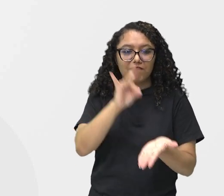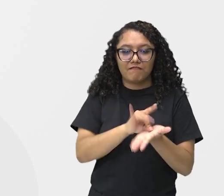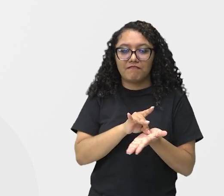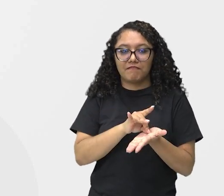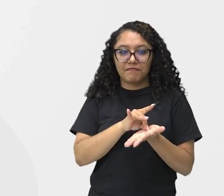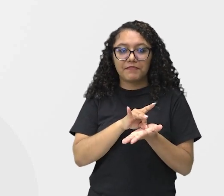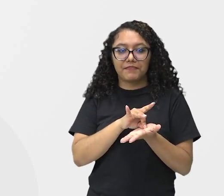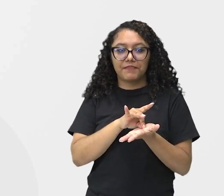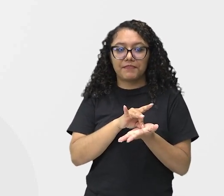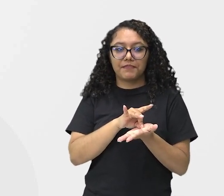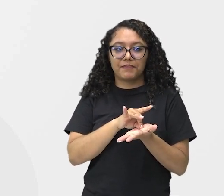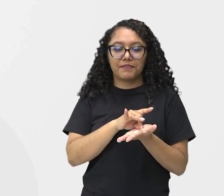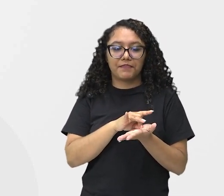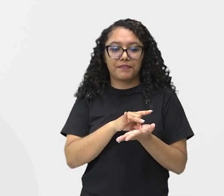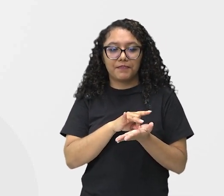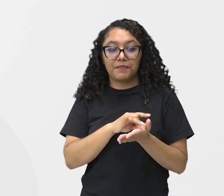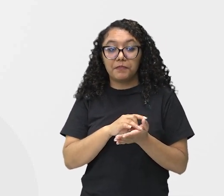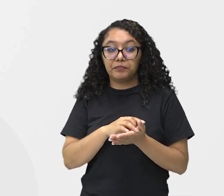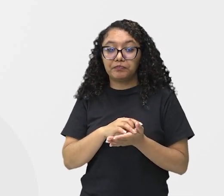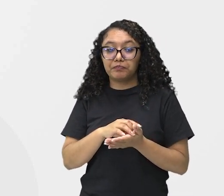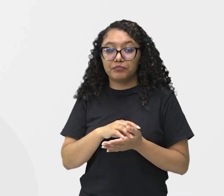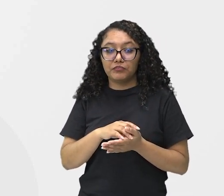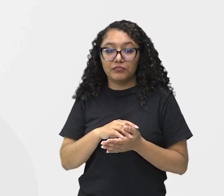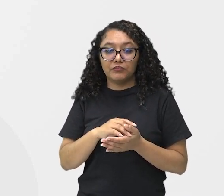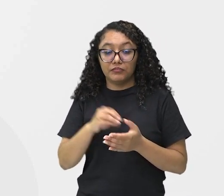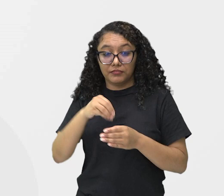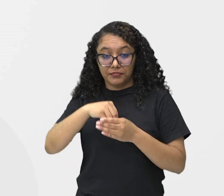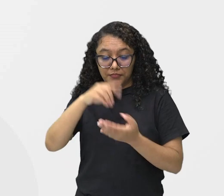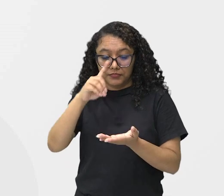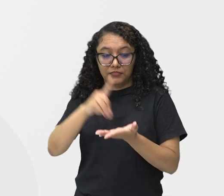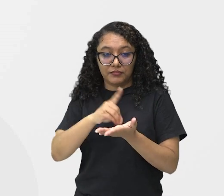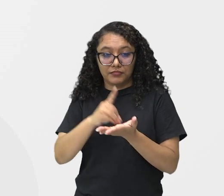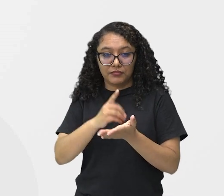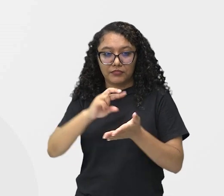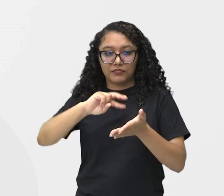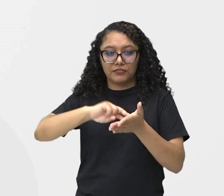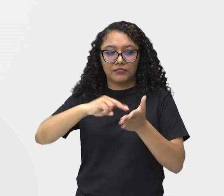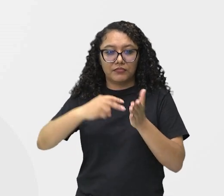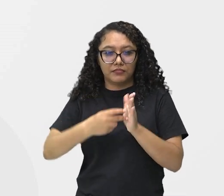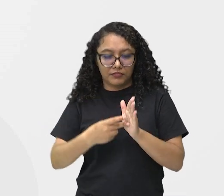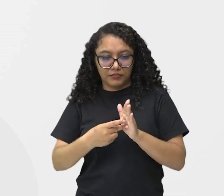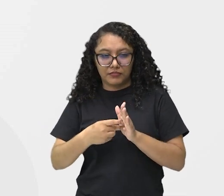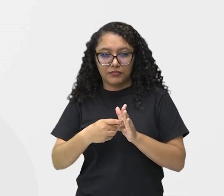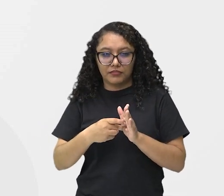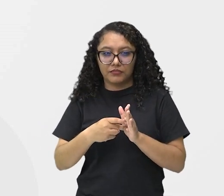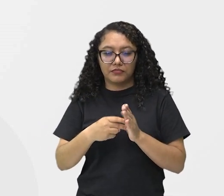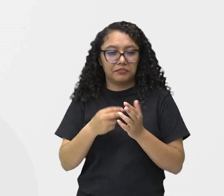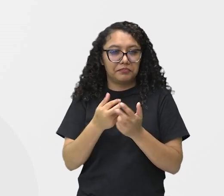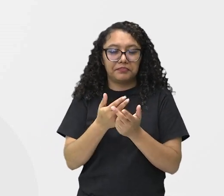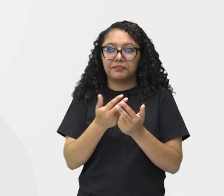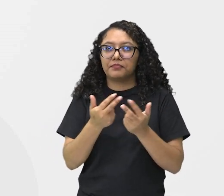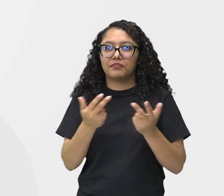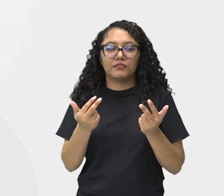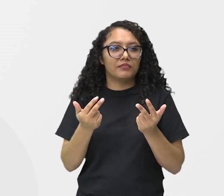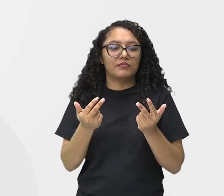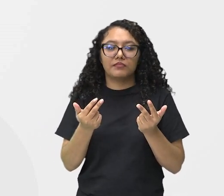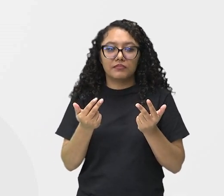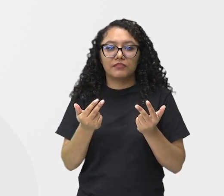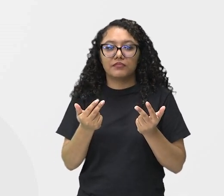real. No dicionário, imanente quer dizer algo que